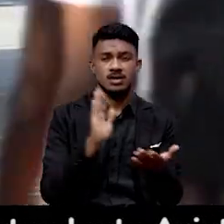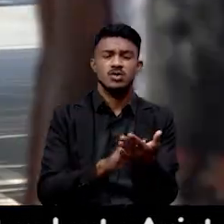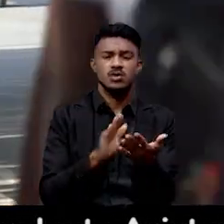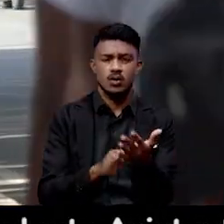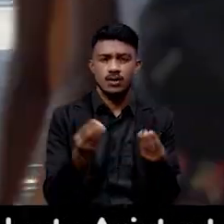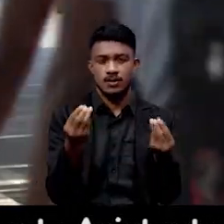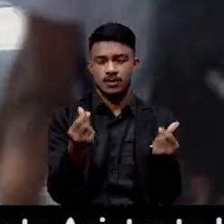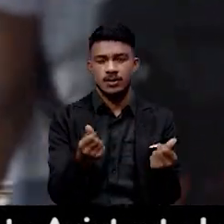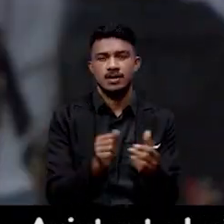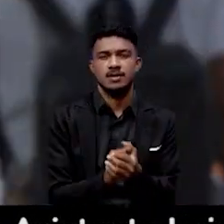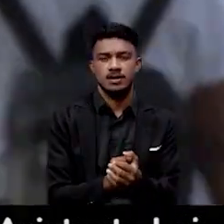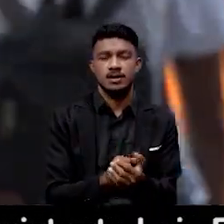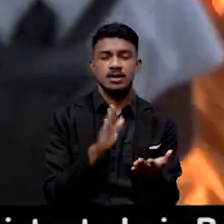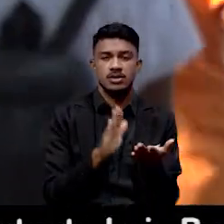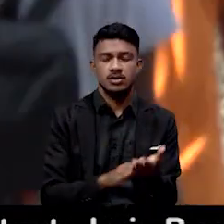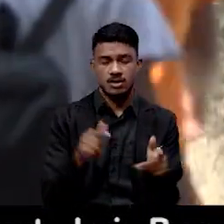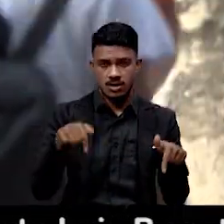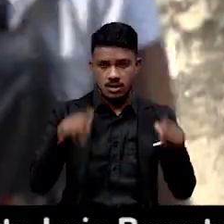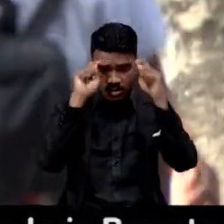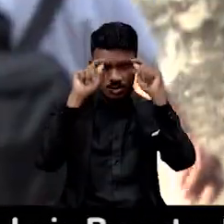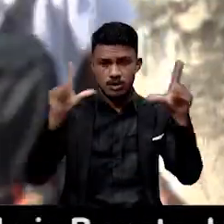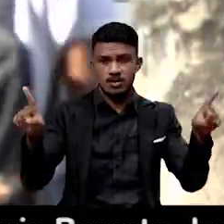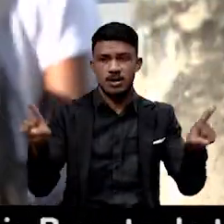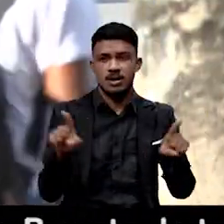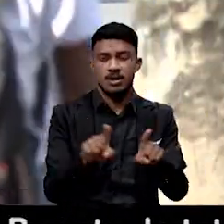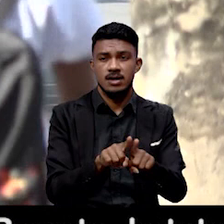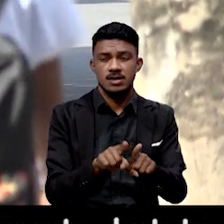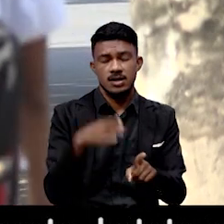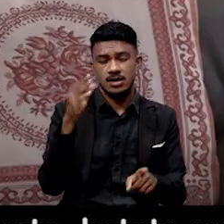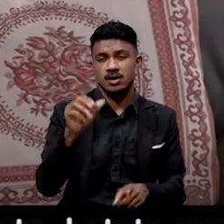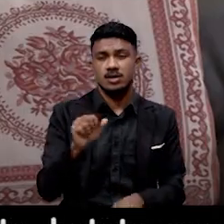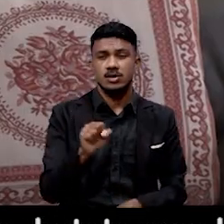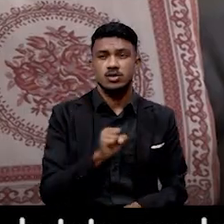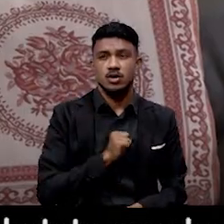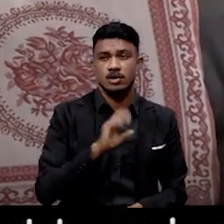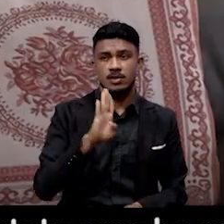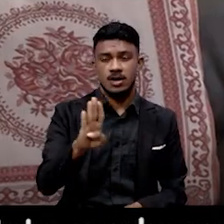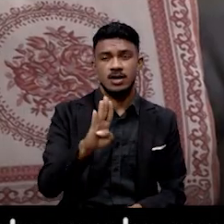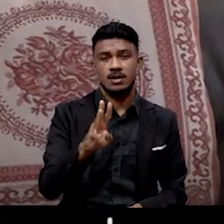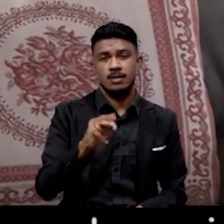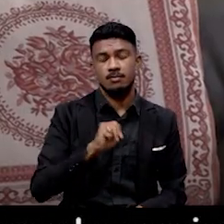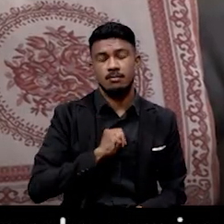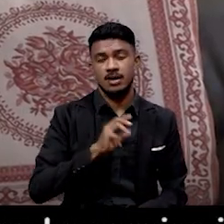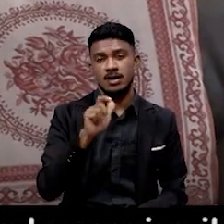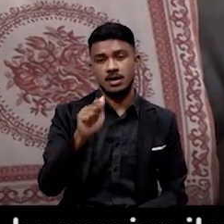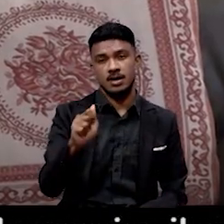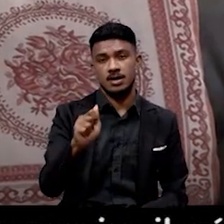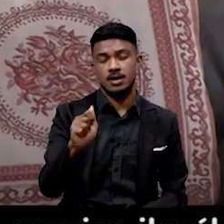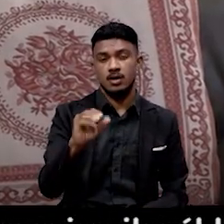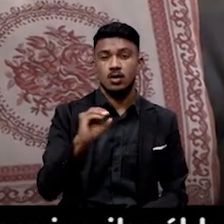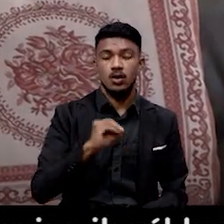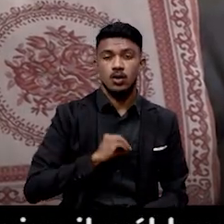andeite, escola na beira de Timor na cidade na San, mas escola Cebada, escola Maliana, escola o